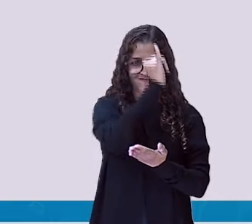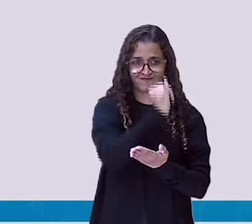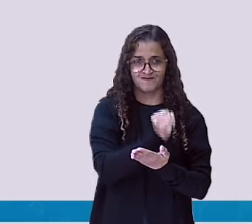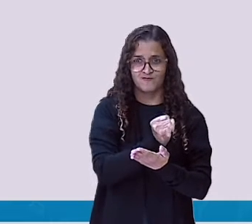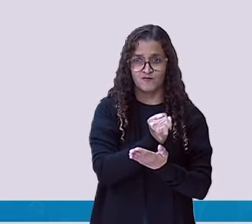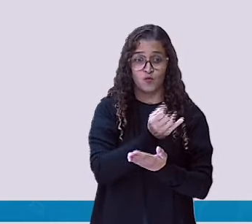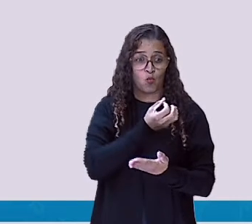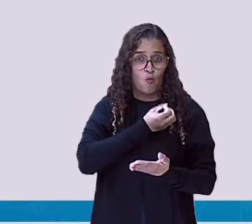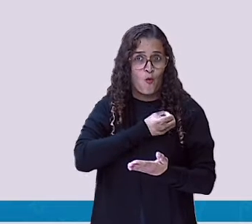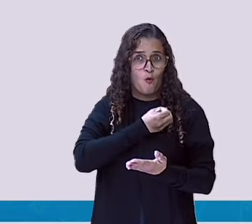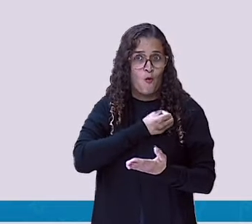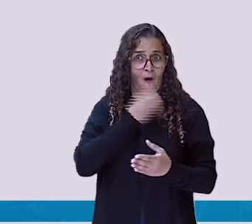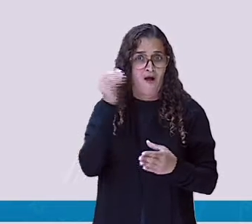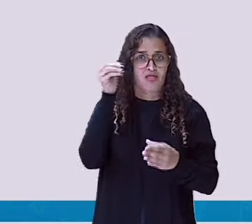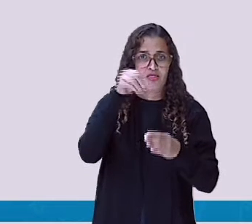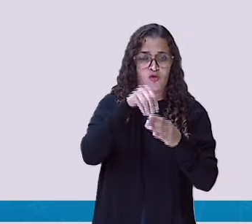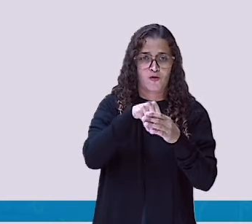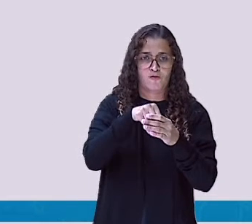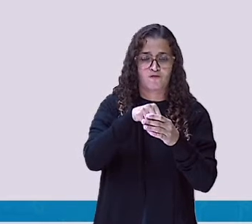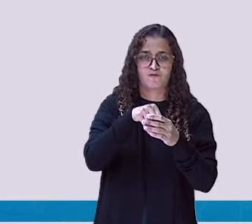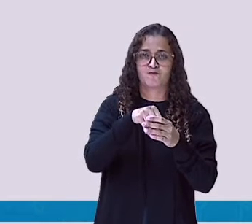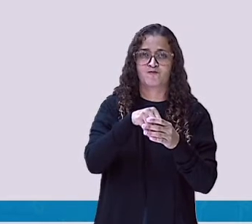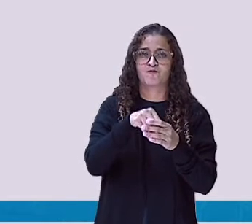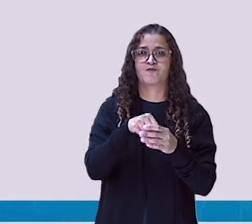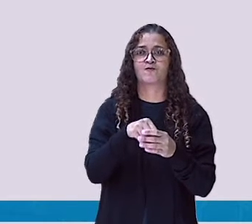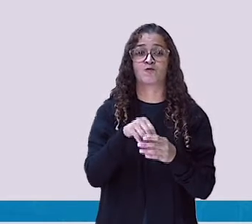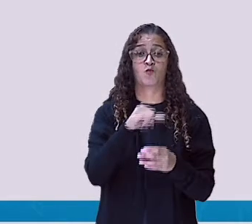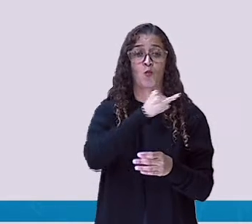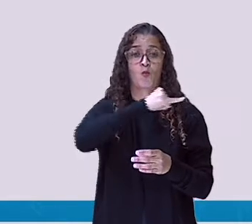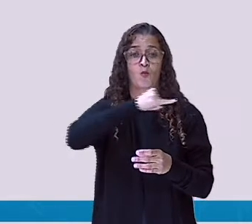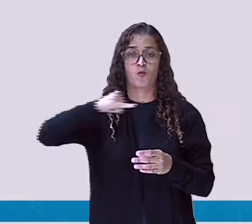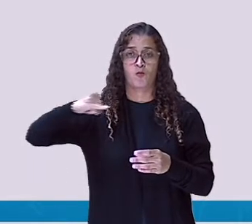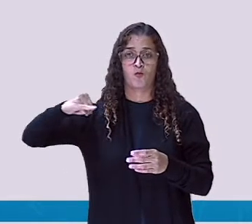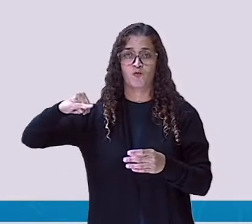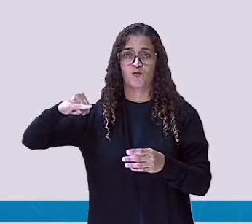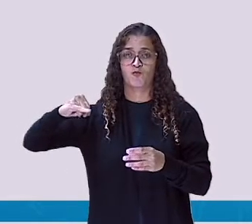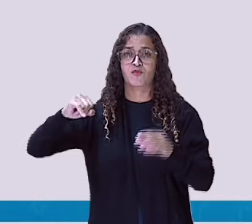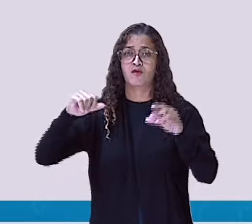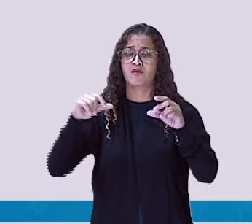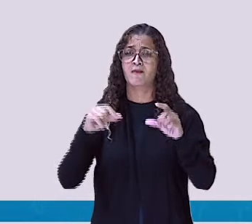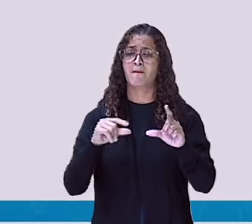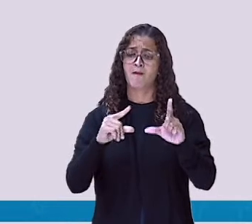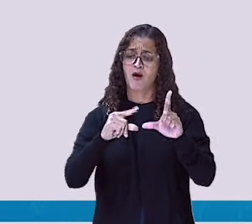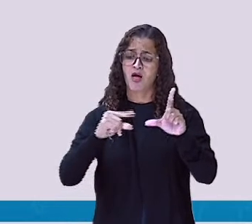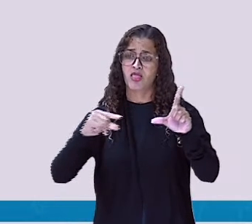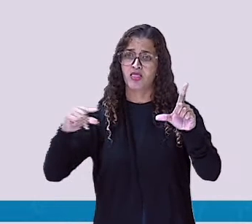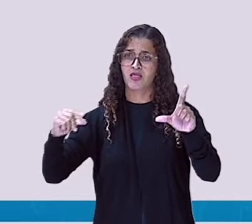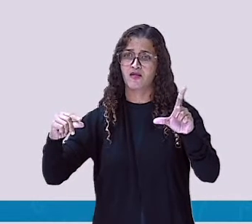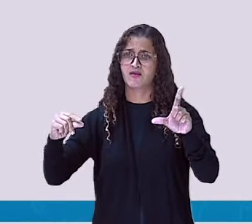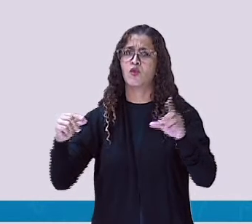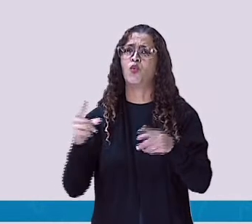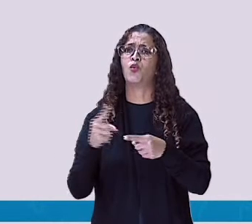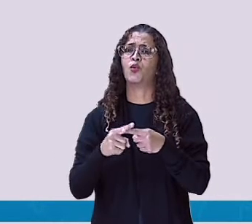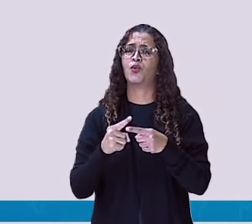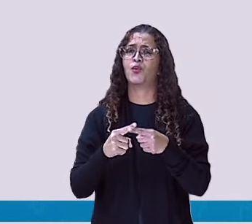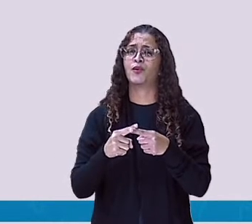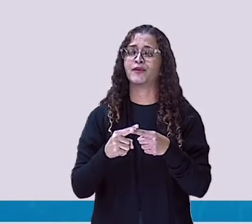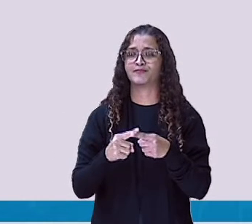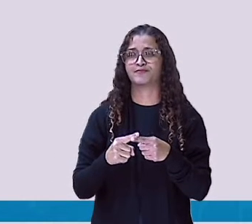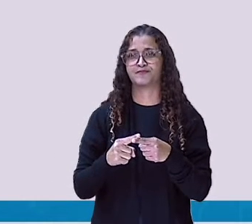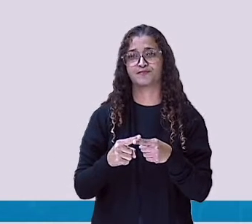os números, tá? E na nossa linha horizontal, a legenda. Por quê? Porque este gráfico é de